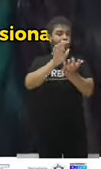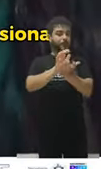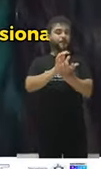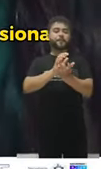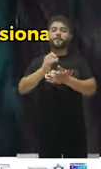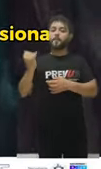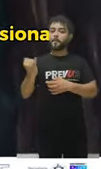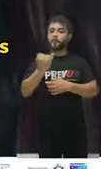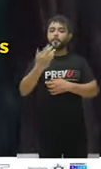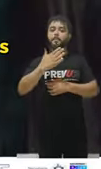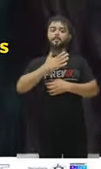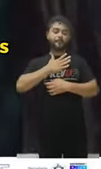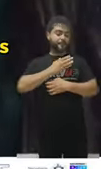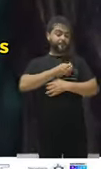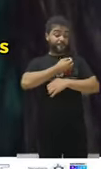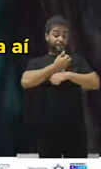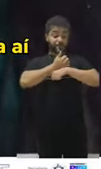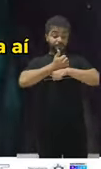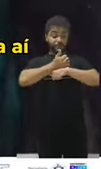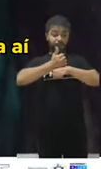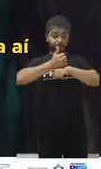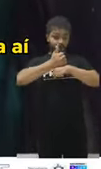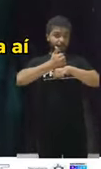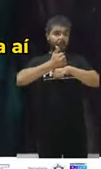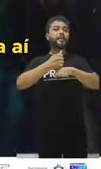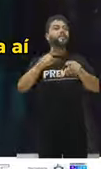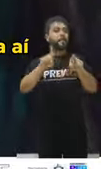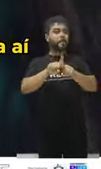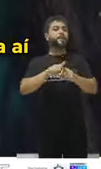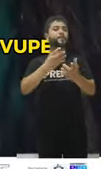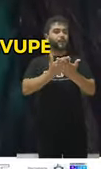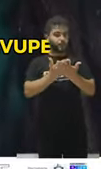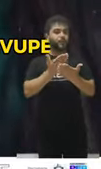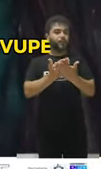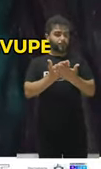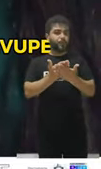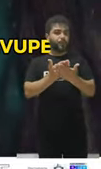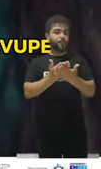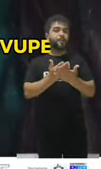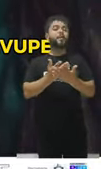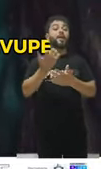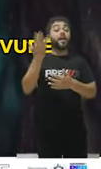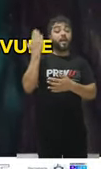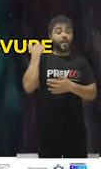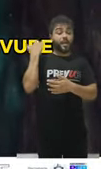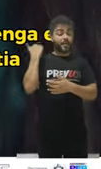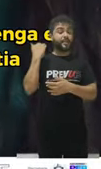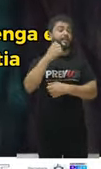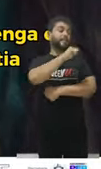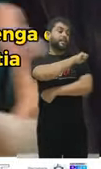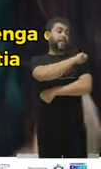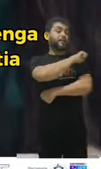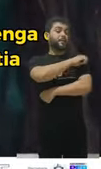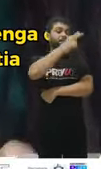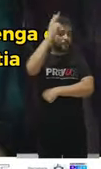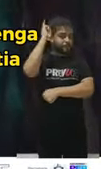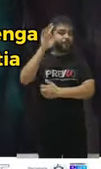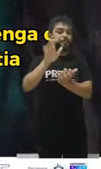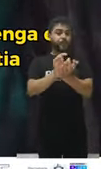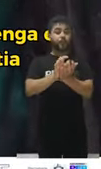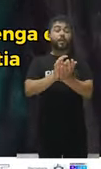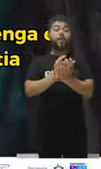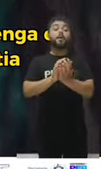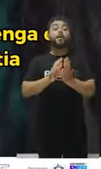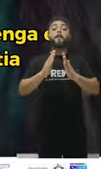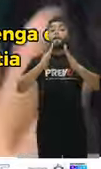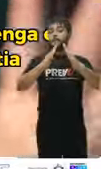e acadêmica. Assim como vocês, eu já estive sentada aí. Eu já fui aluna do Prevup. Moro em Lagoa de Itaenga